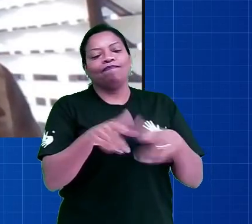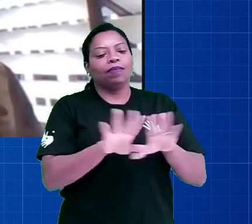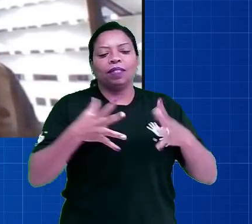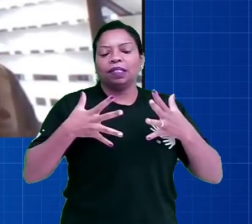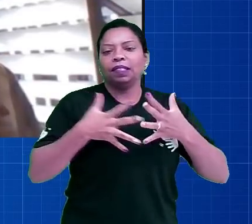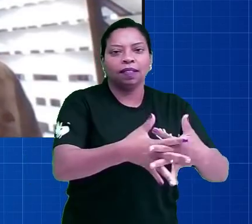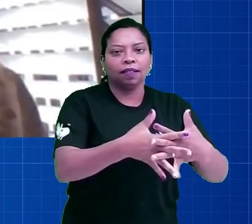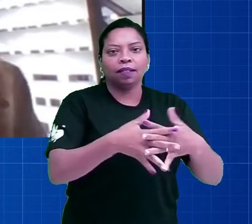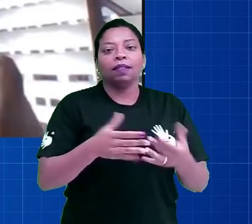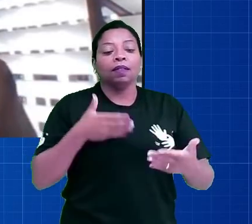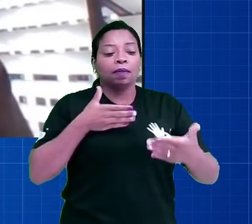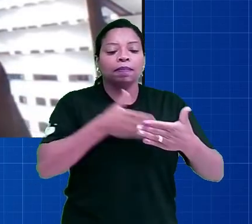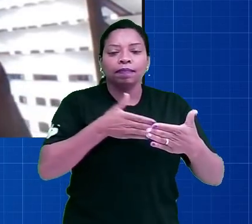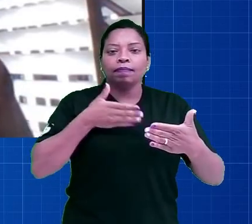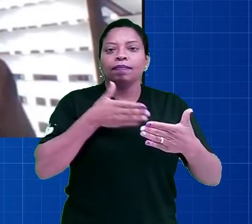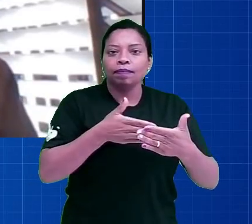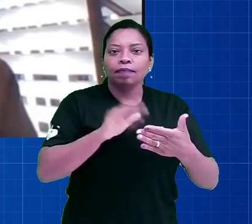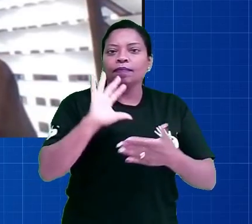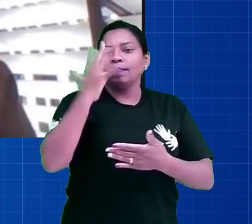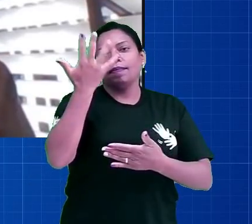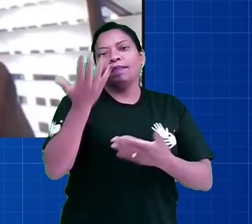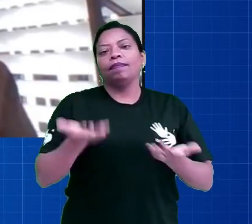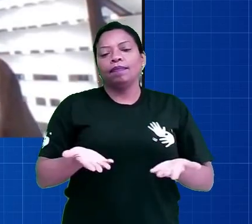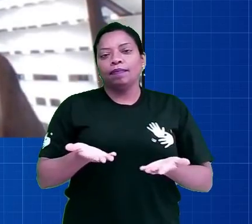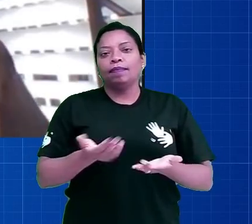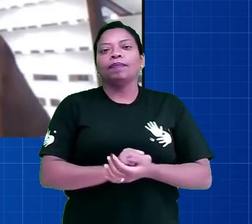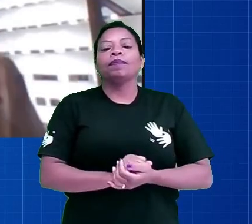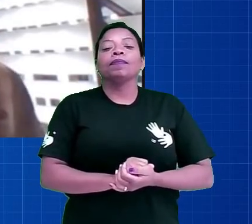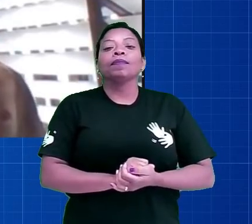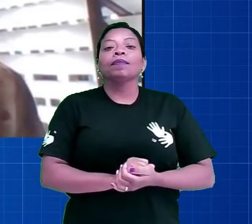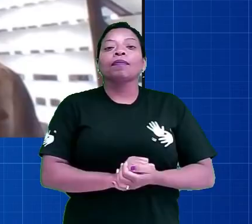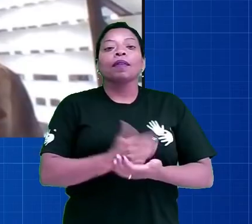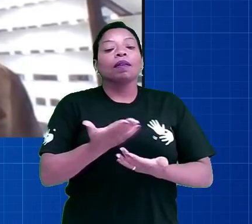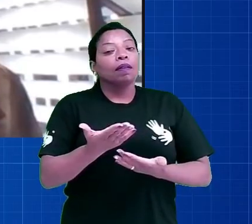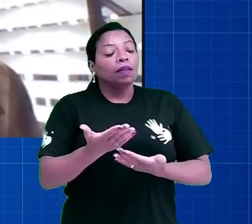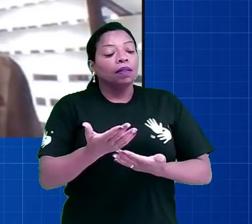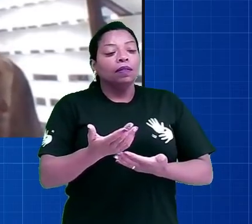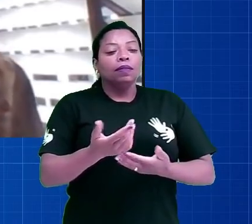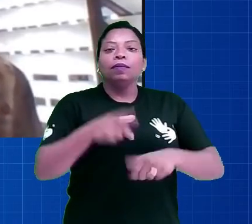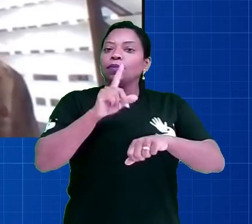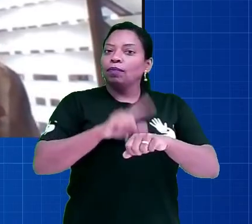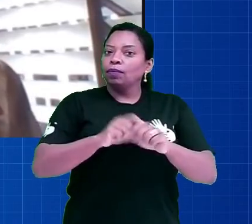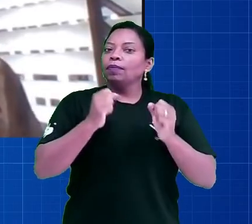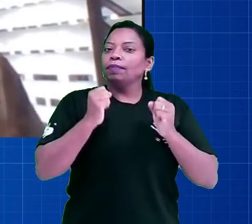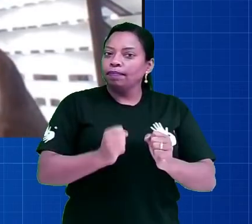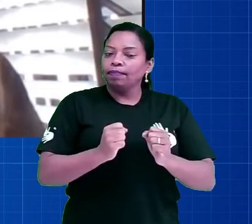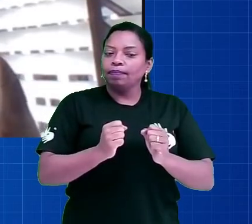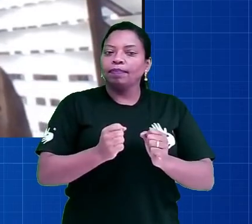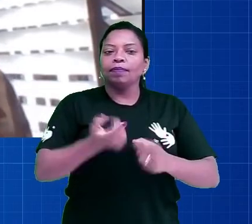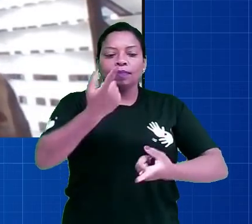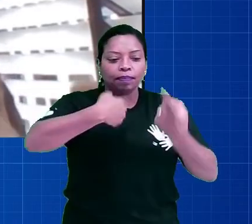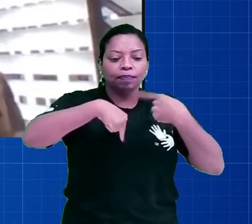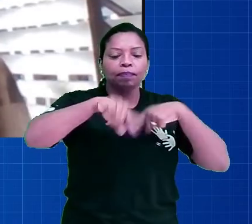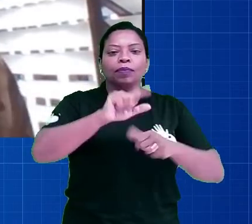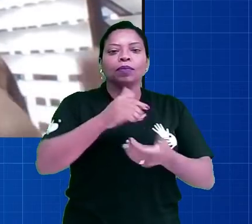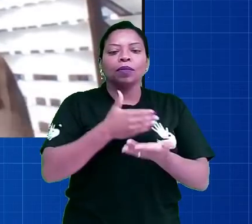processo, os dois professores também terão dificuldades de se alinhar nesse estágio inicial. Então, o momento